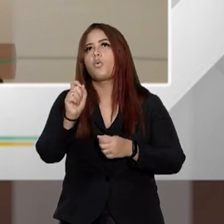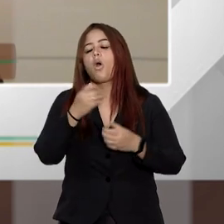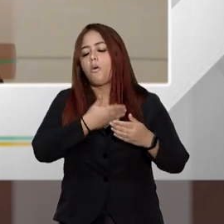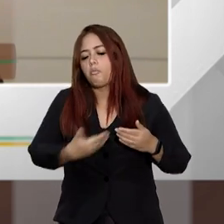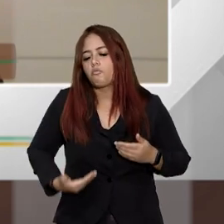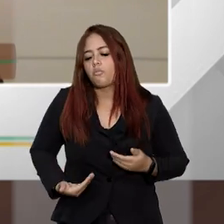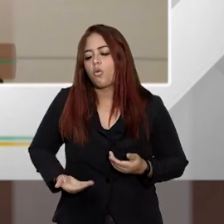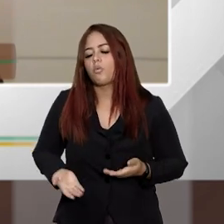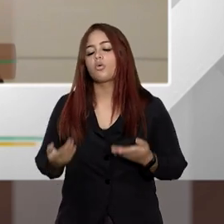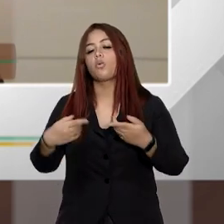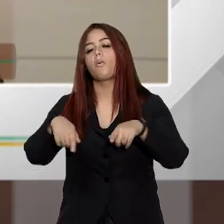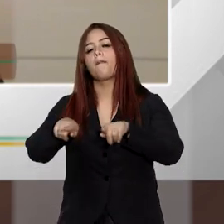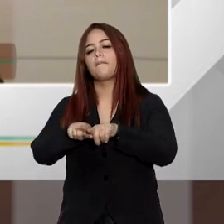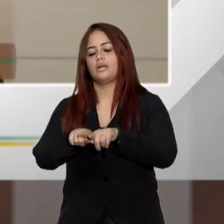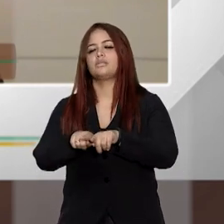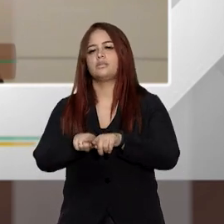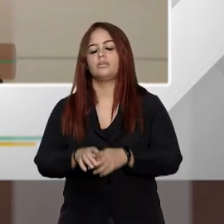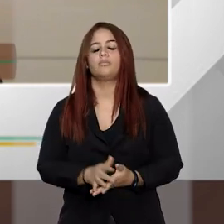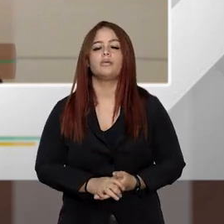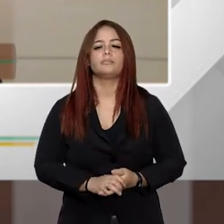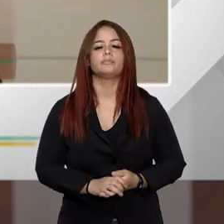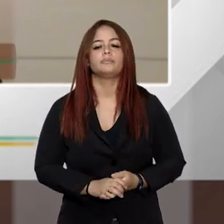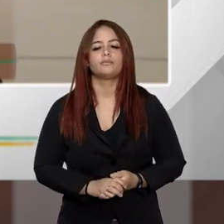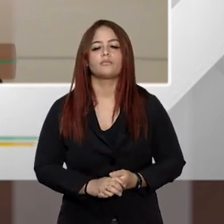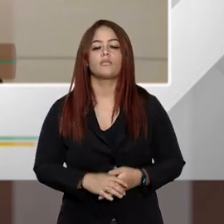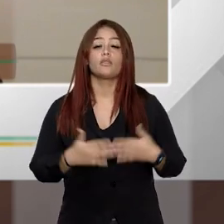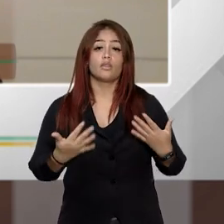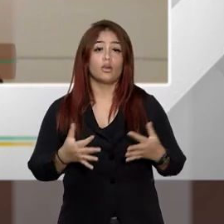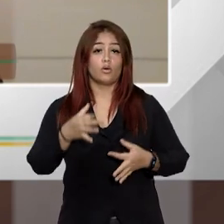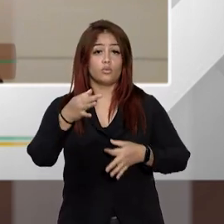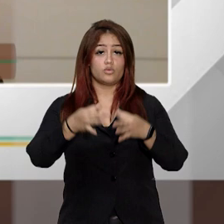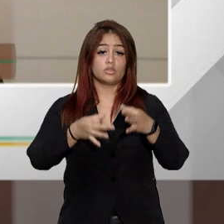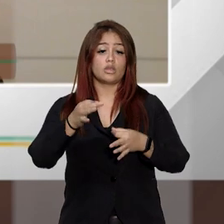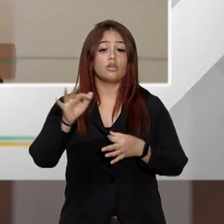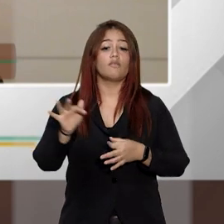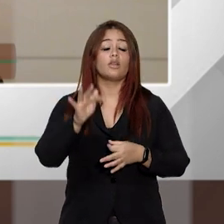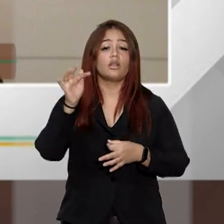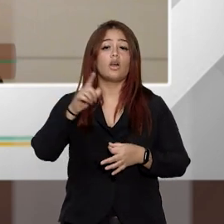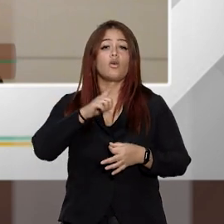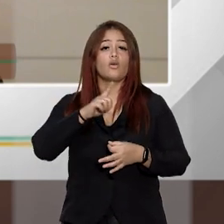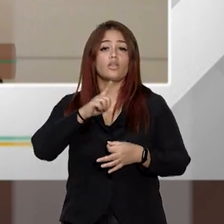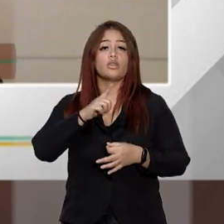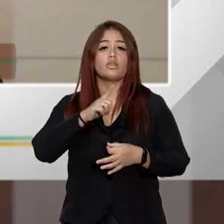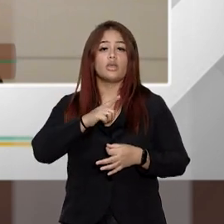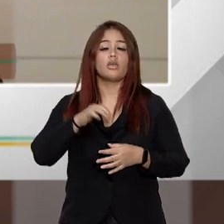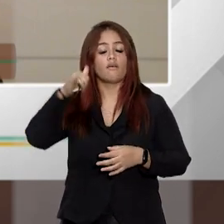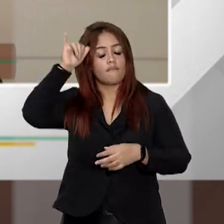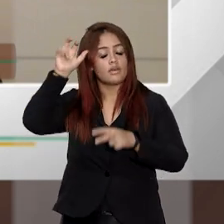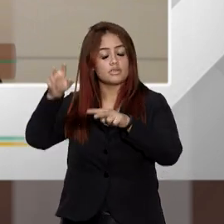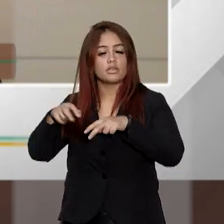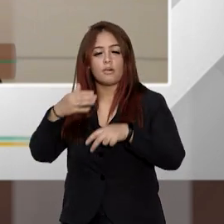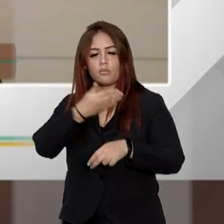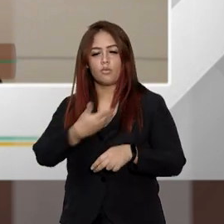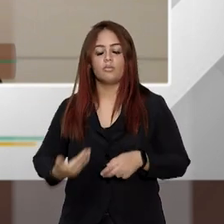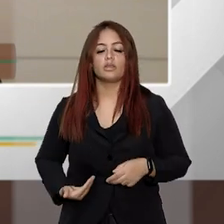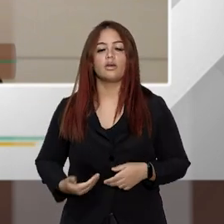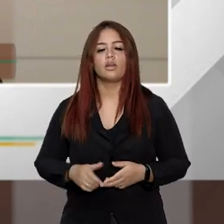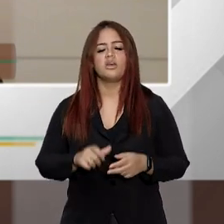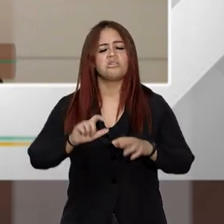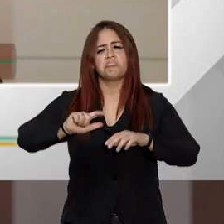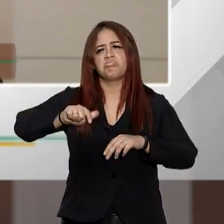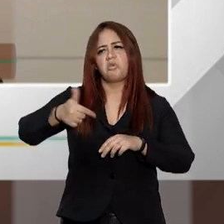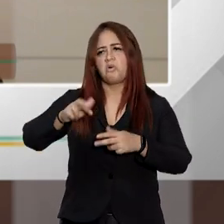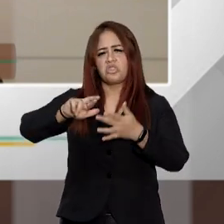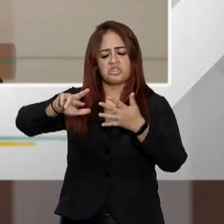pública federal, por exemplo. Então, no juizado federal, temos a possibilidade de fazenda pública no polo passivo. Além disso, entre